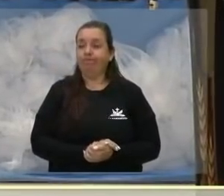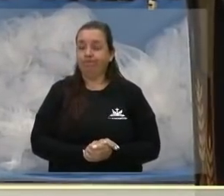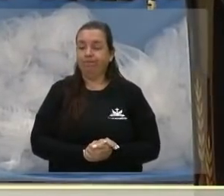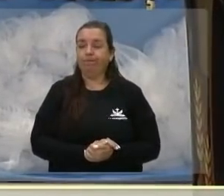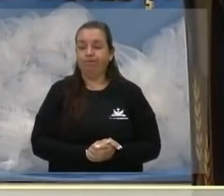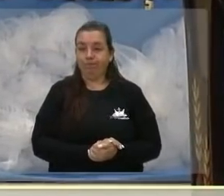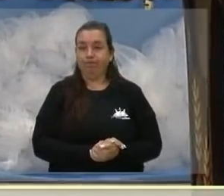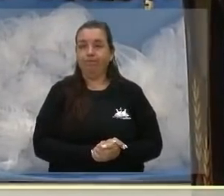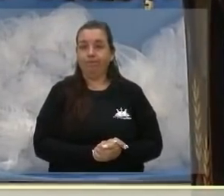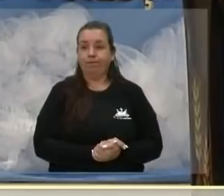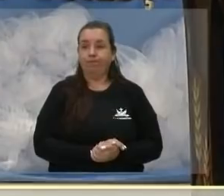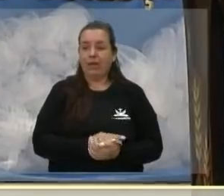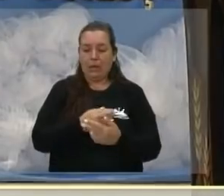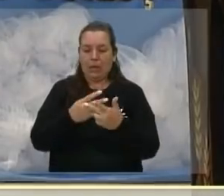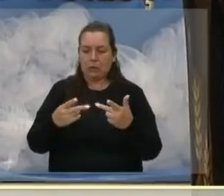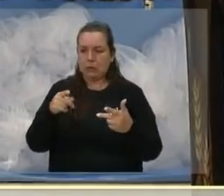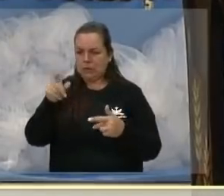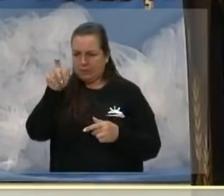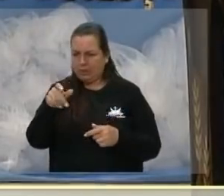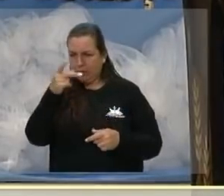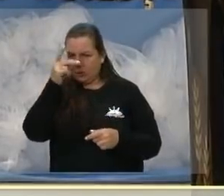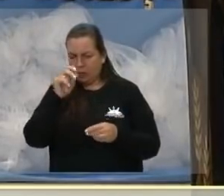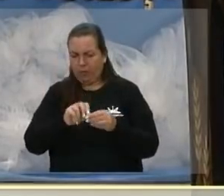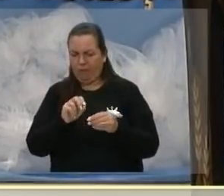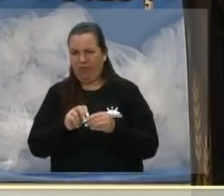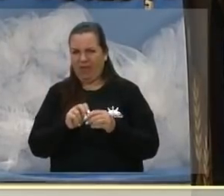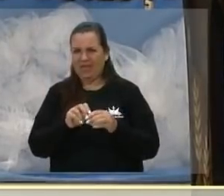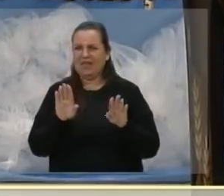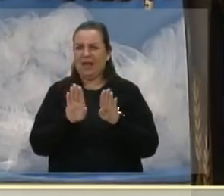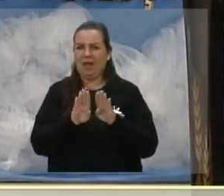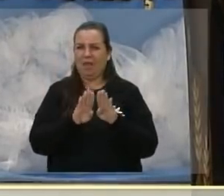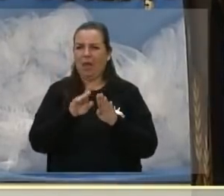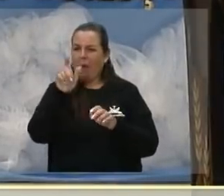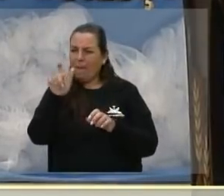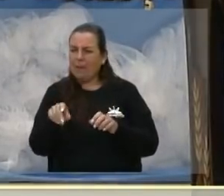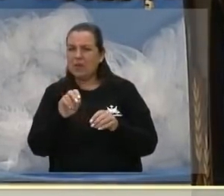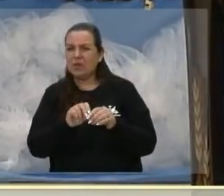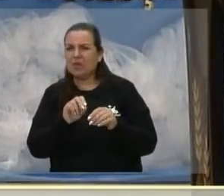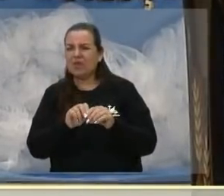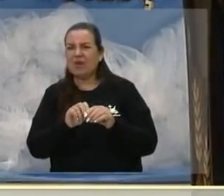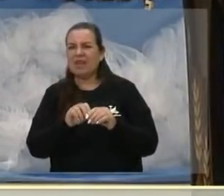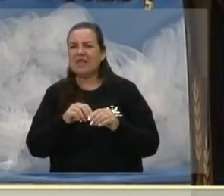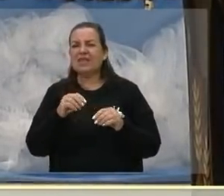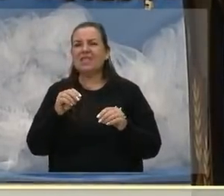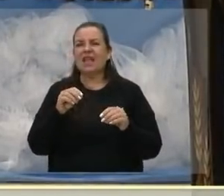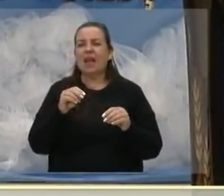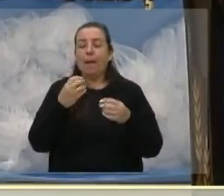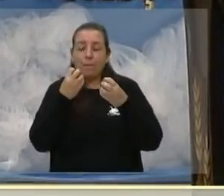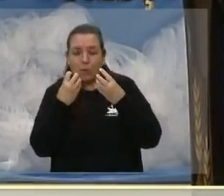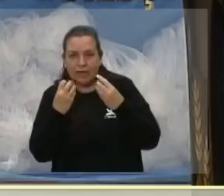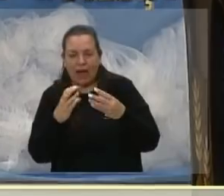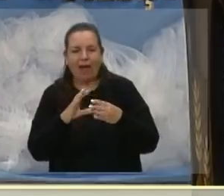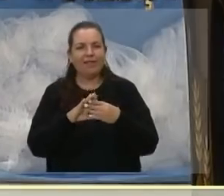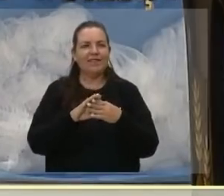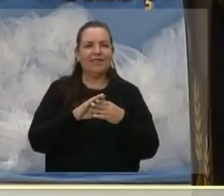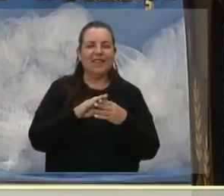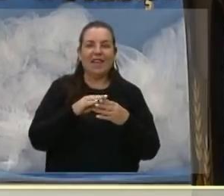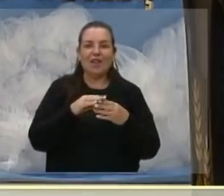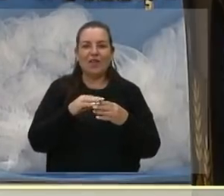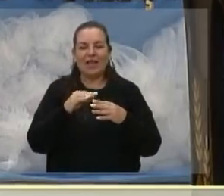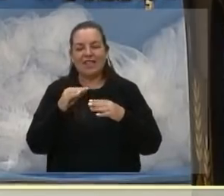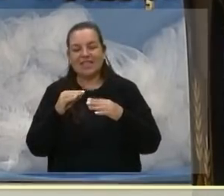as atitudes uma pessoa que age pela pig unidade que é mais do que